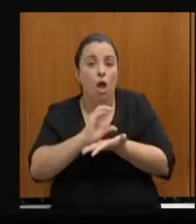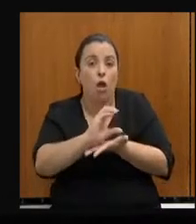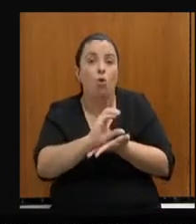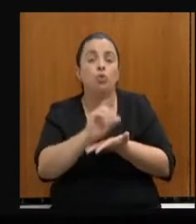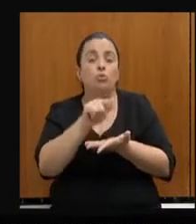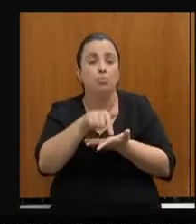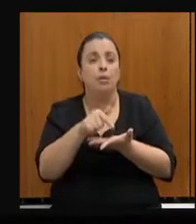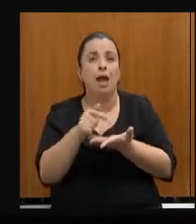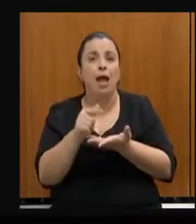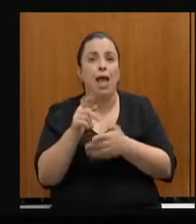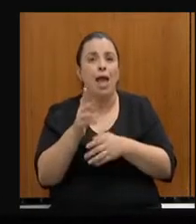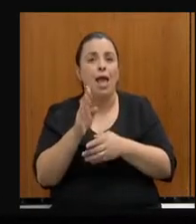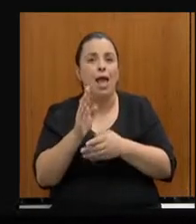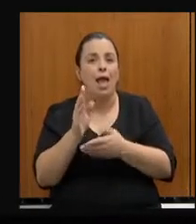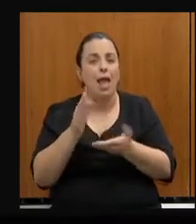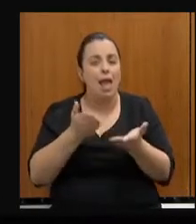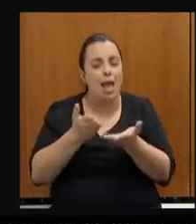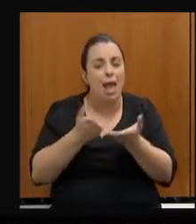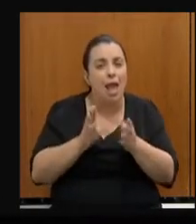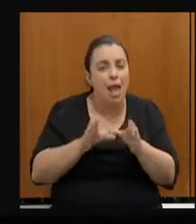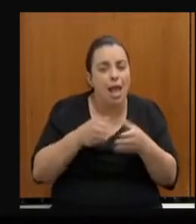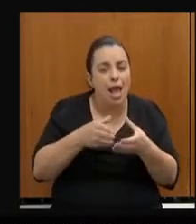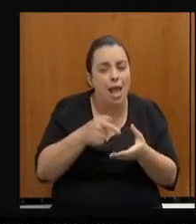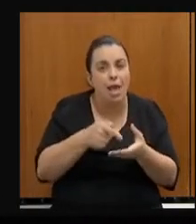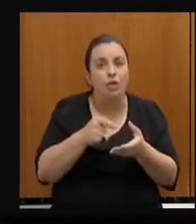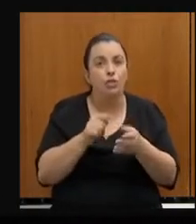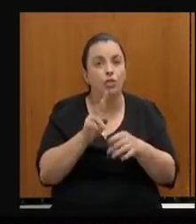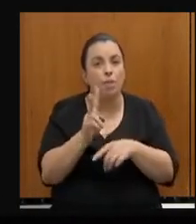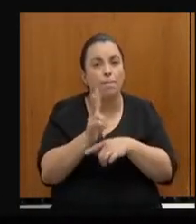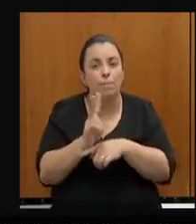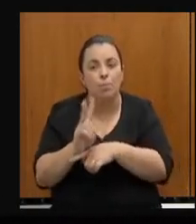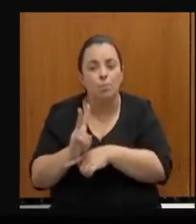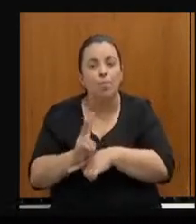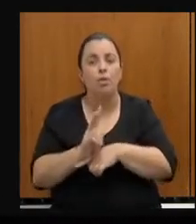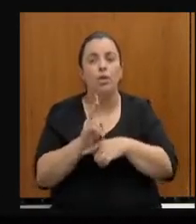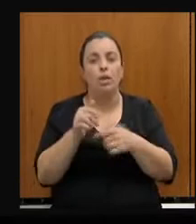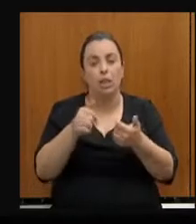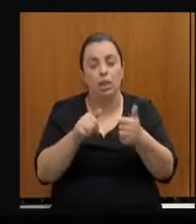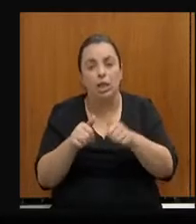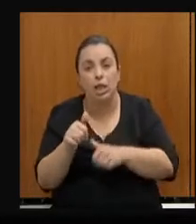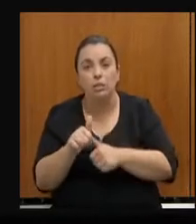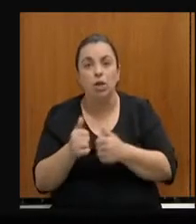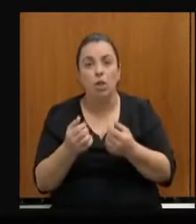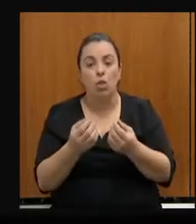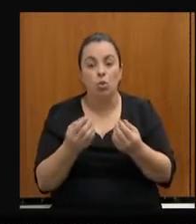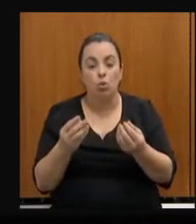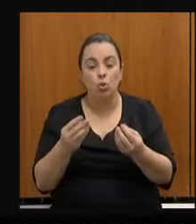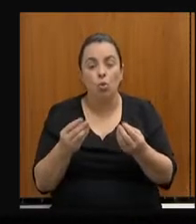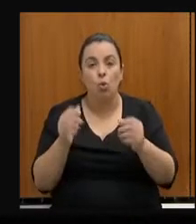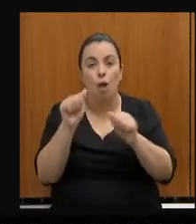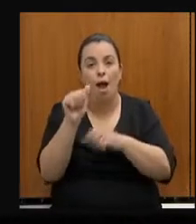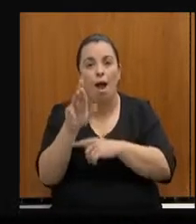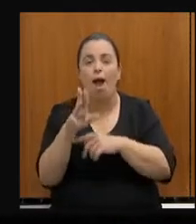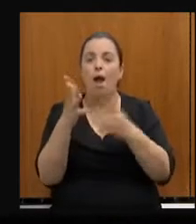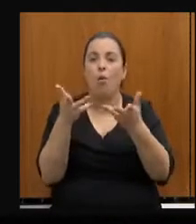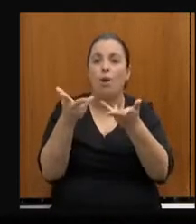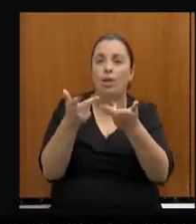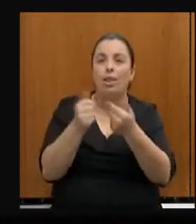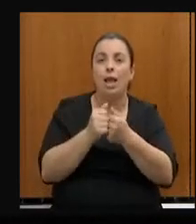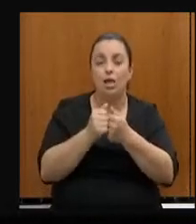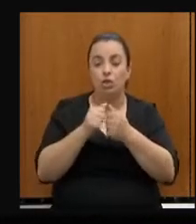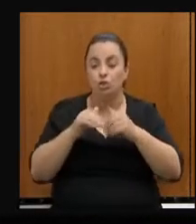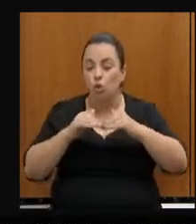monitoração de qualidade do ar de avaliação dos a qualidade do solo né da cobertura vegetal ele tivesse